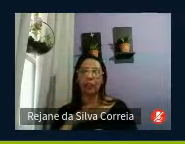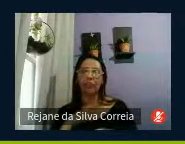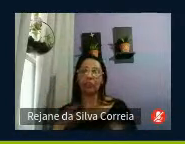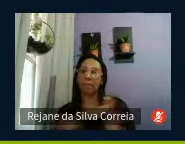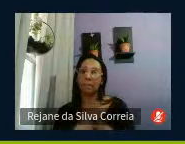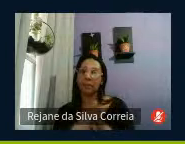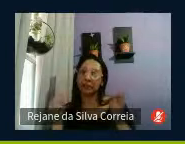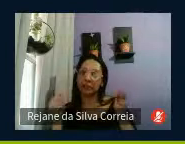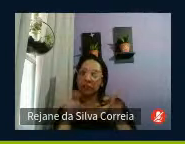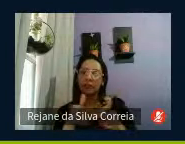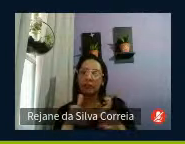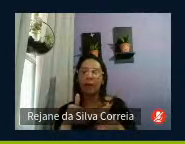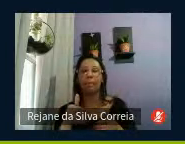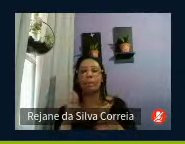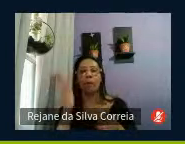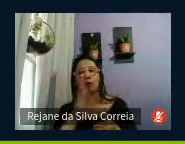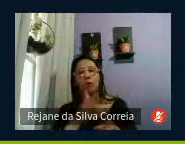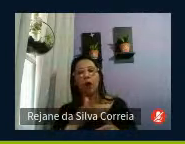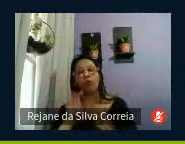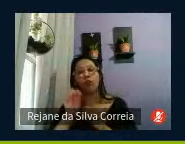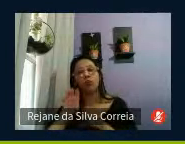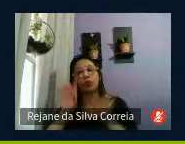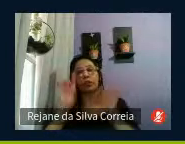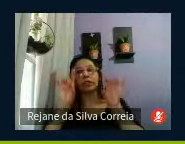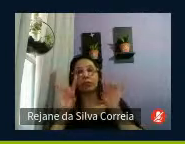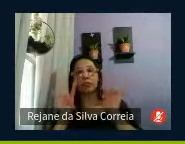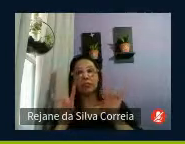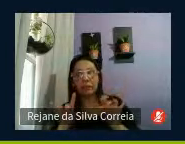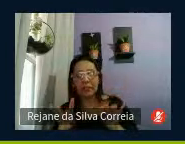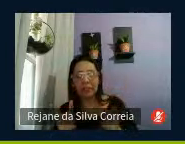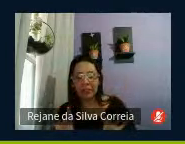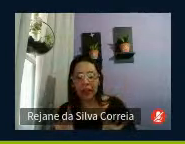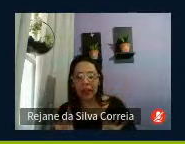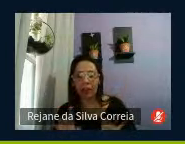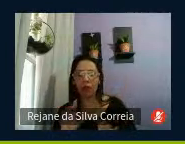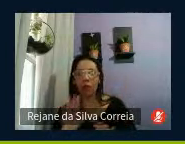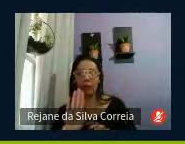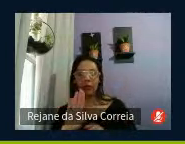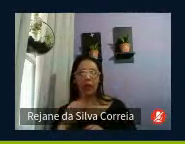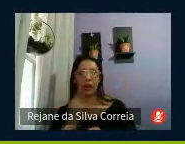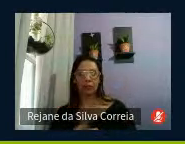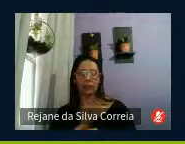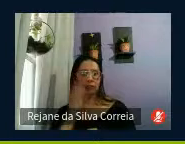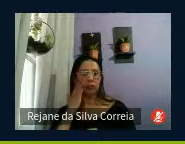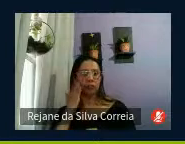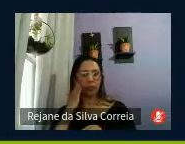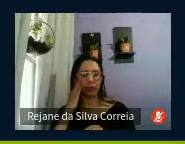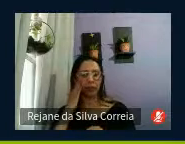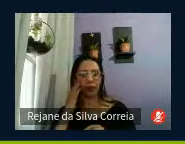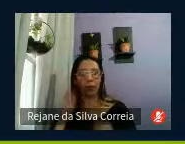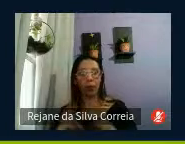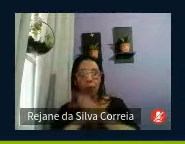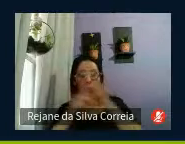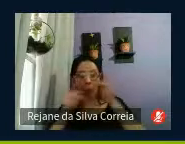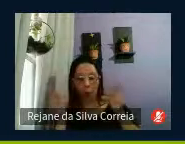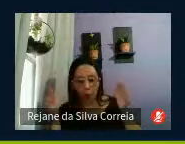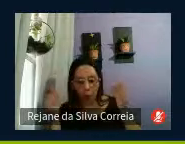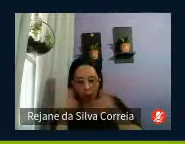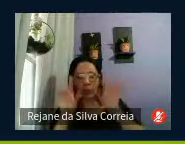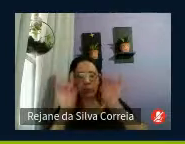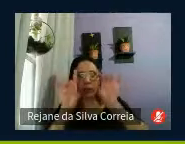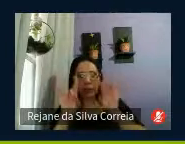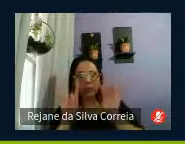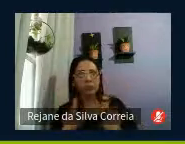/ público-alvo de educação especial, para ficar mesmo demarcado que o público-alvo de educação especial, ele